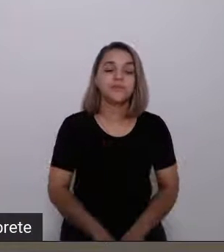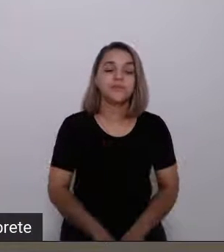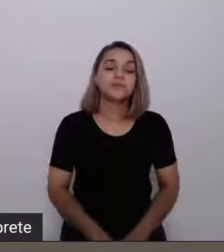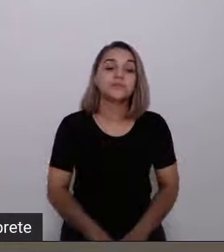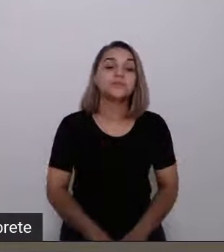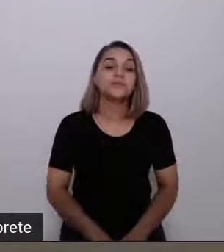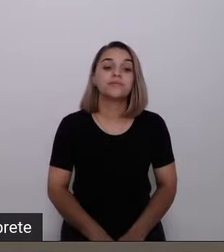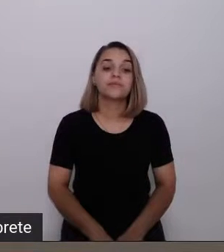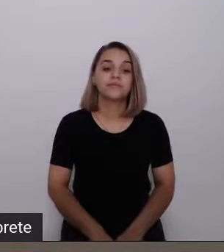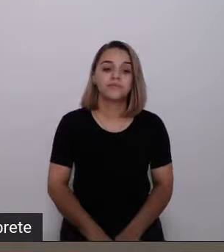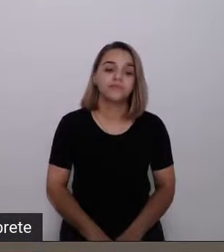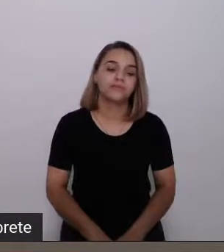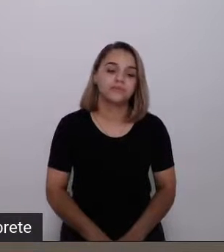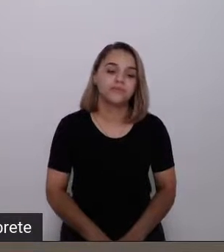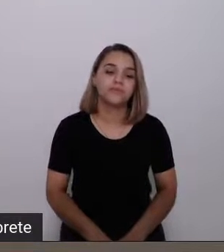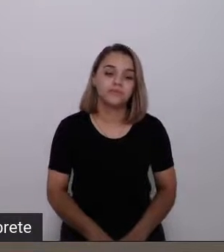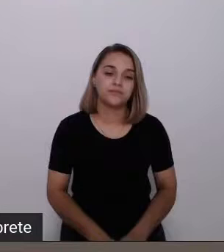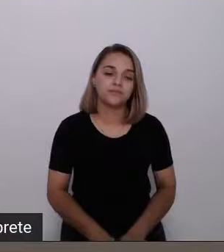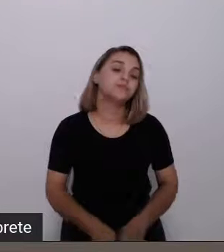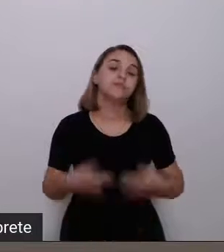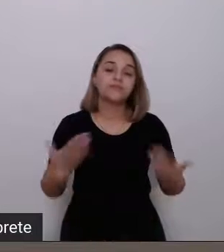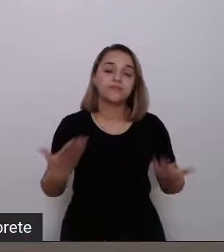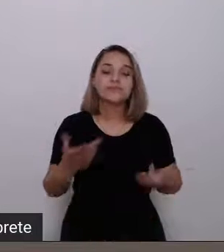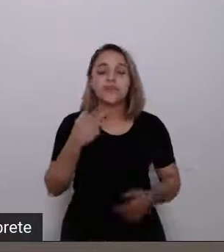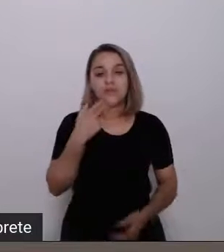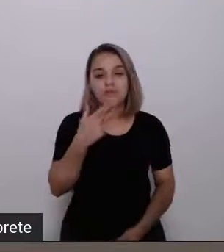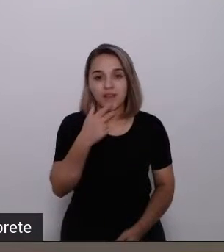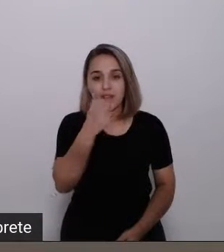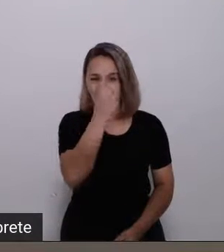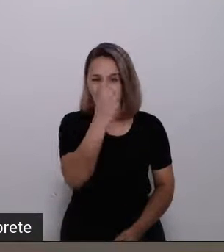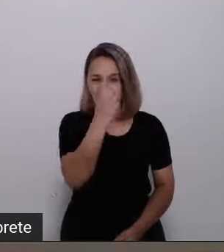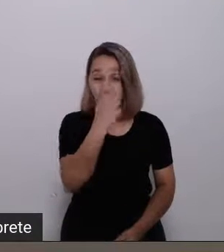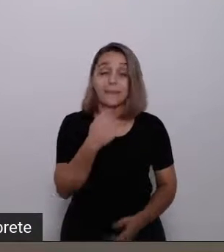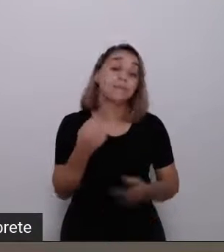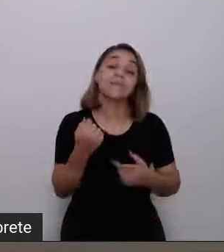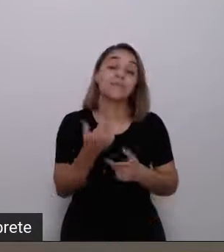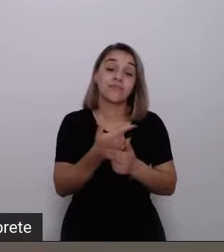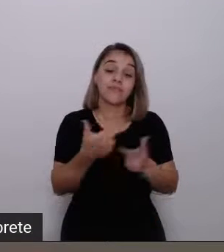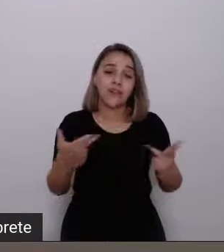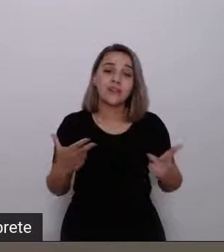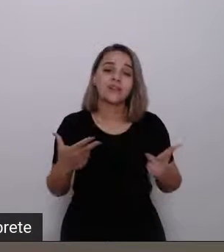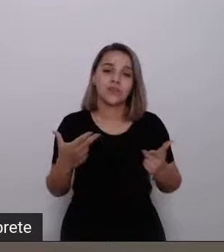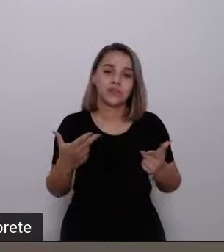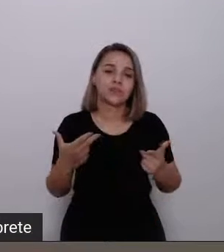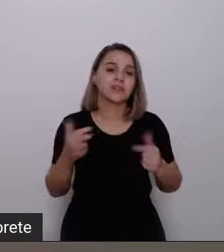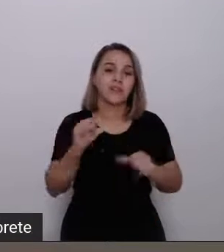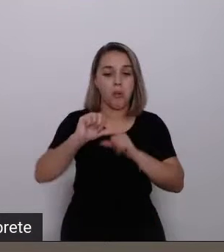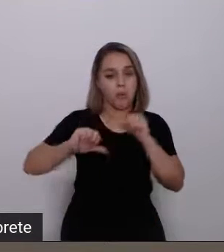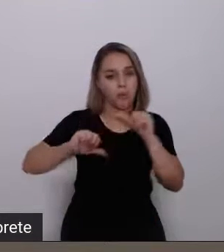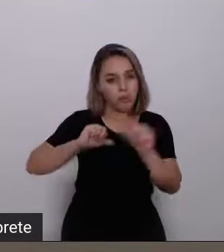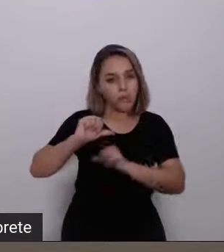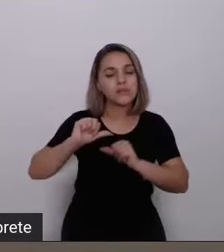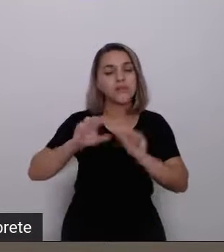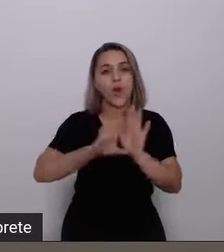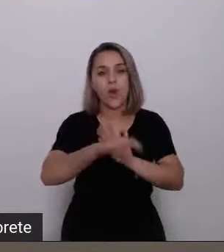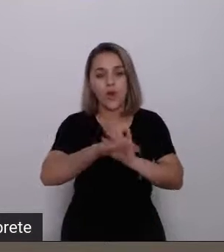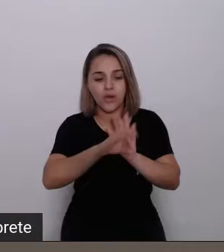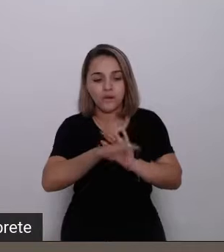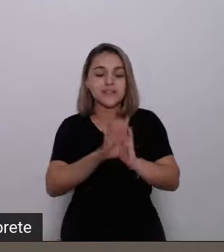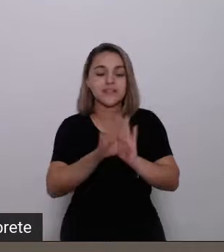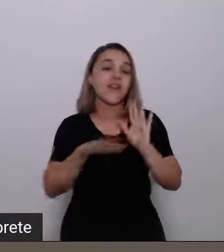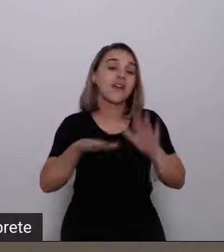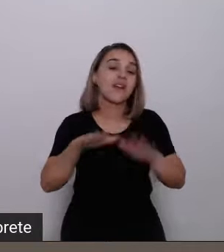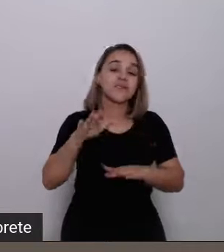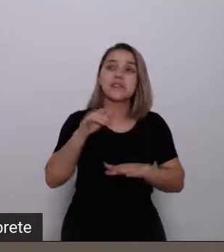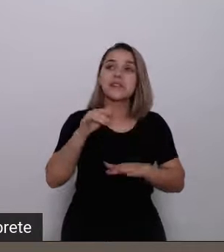Como falei do analfabetismo, as coisas mudam de sinal em certos contextos extremos, entendeu? De repente, ele está falando em